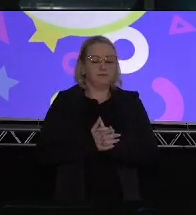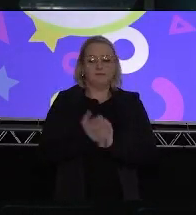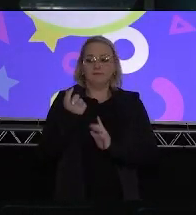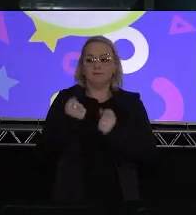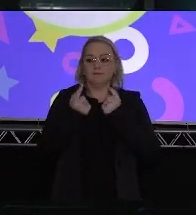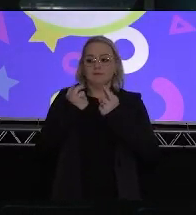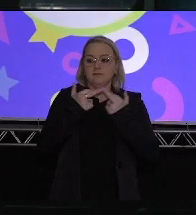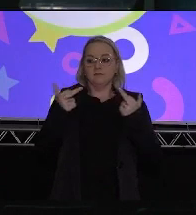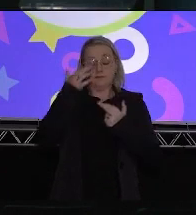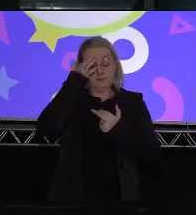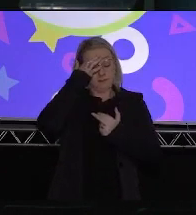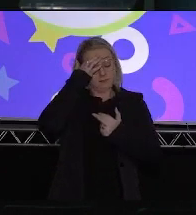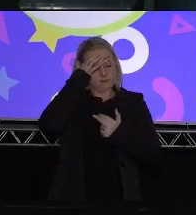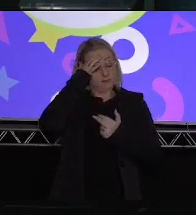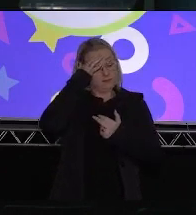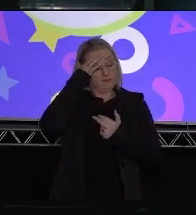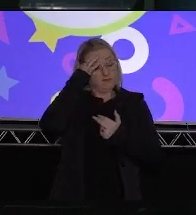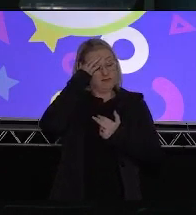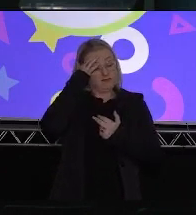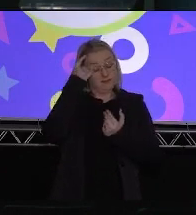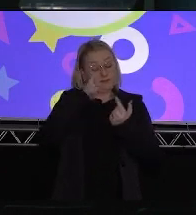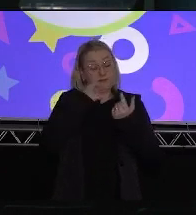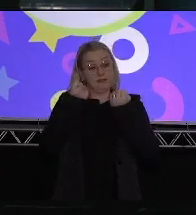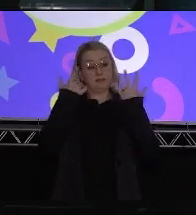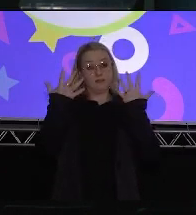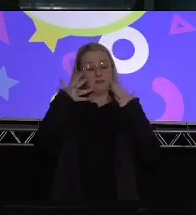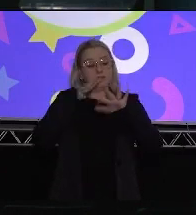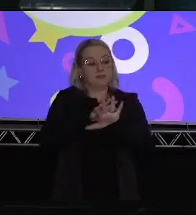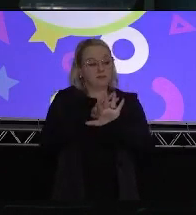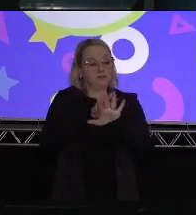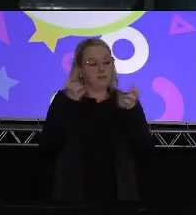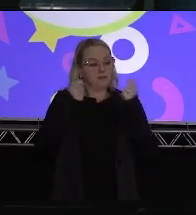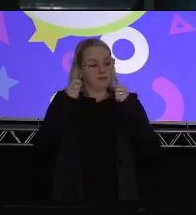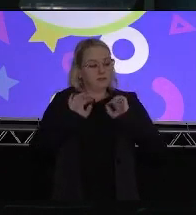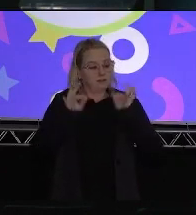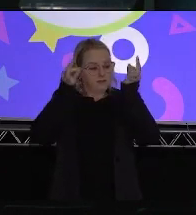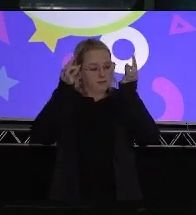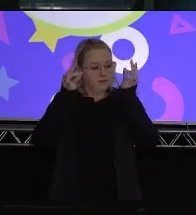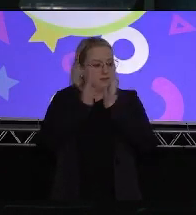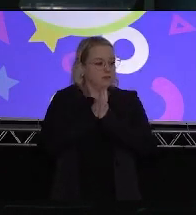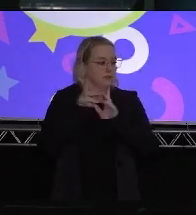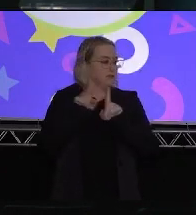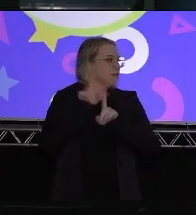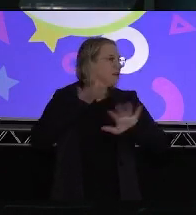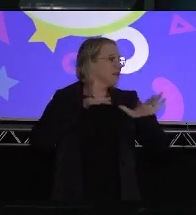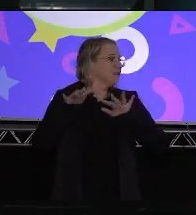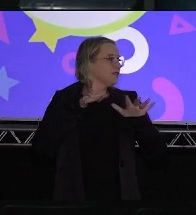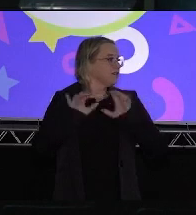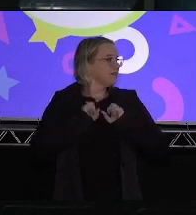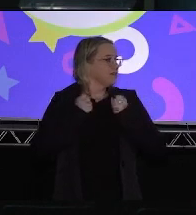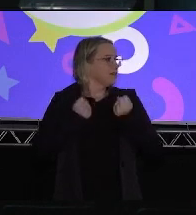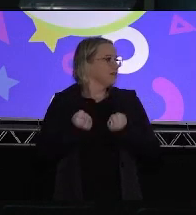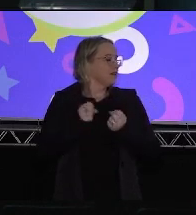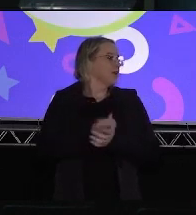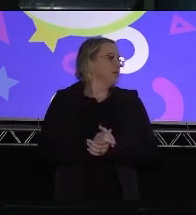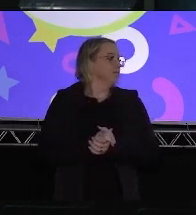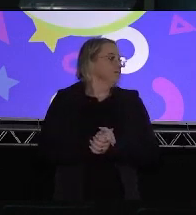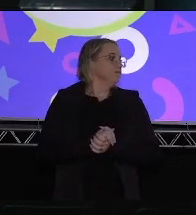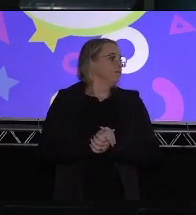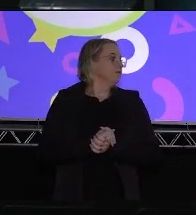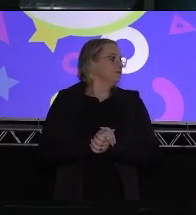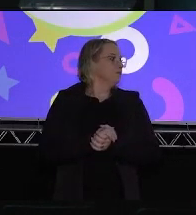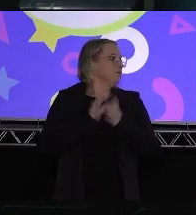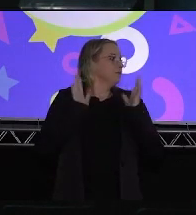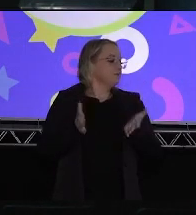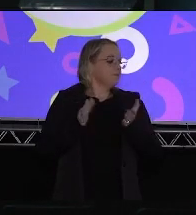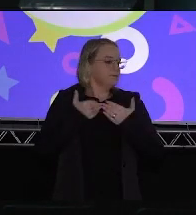questões de inclusão, capacitação técnica, envolvimento, engajamento, chegou a hora